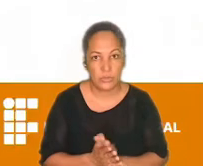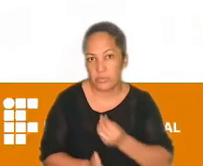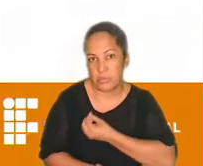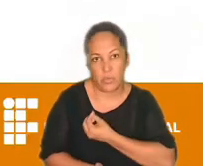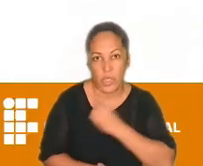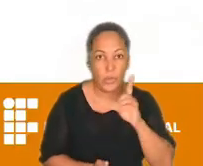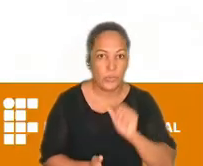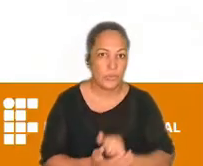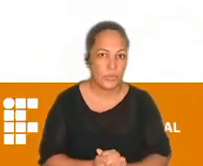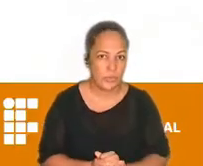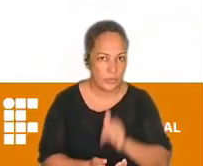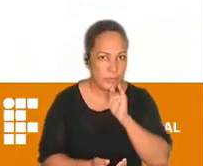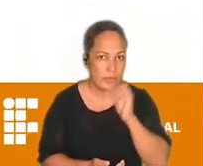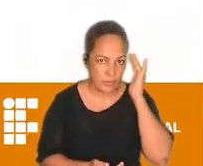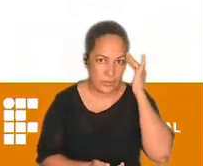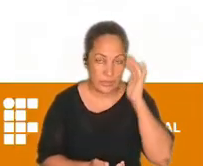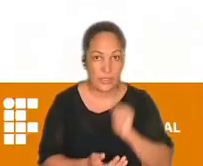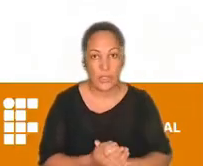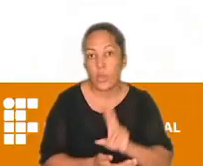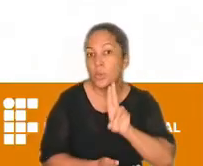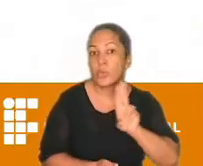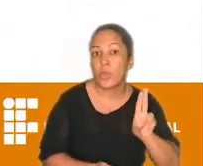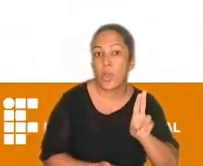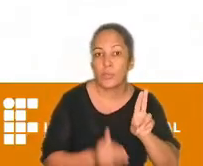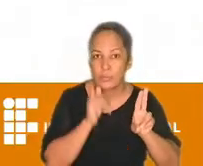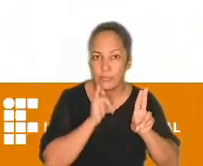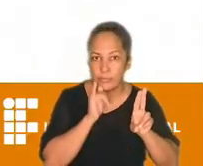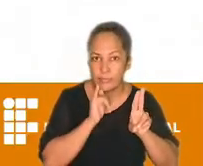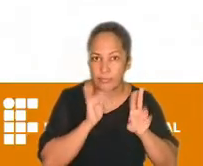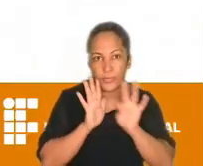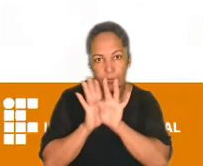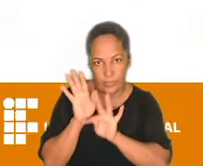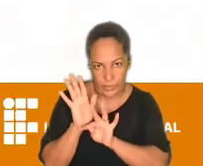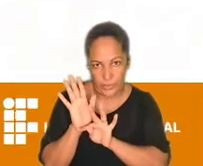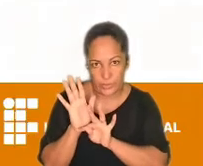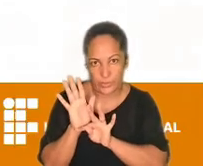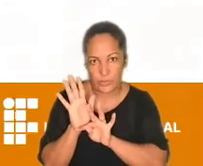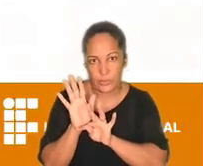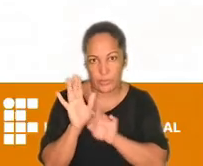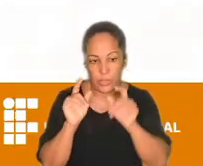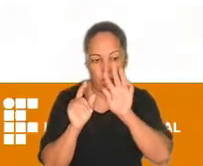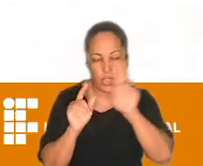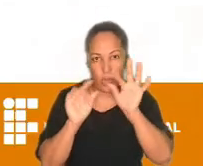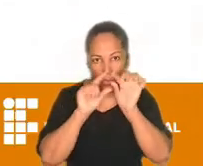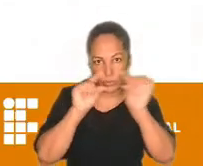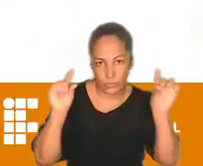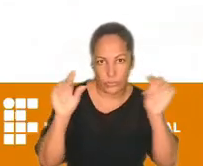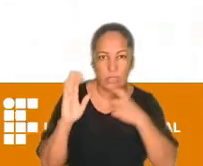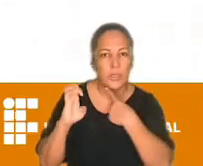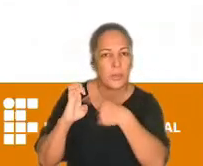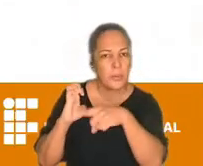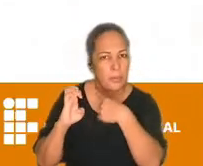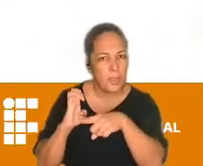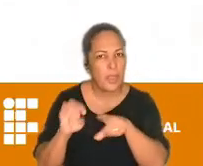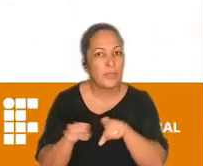Tá bom? Um nome, por exemplo, seria texto. Por exemplo, nome, e-mail. O que mais que nós teríamos aqui?